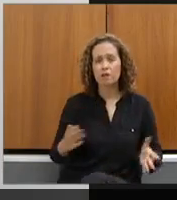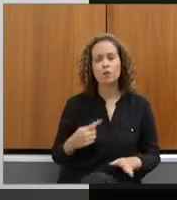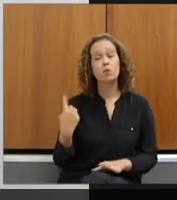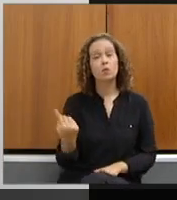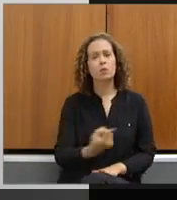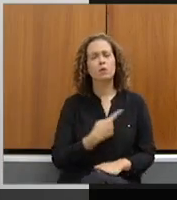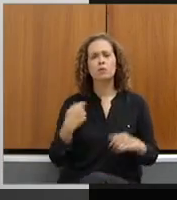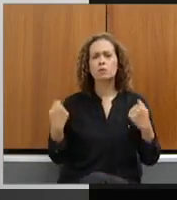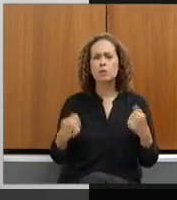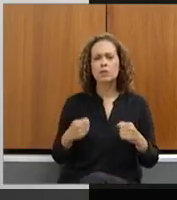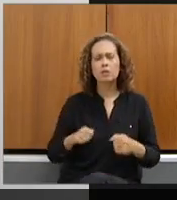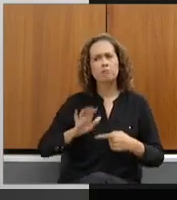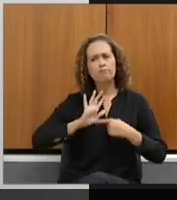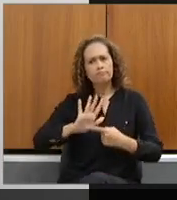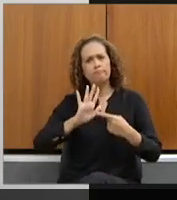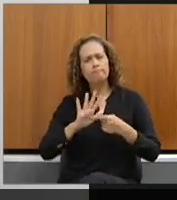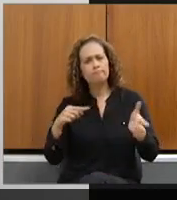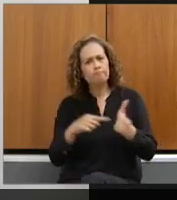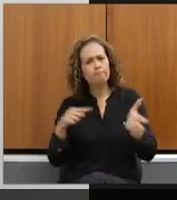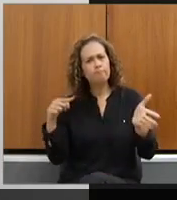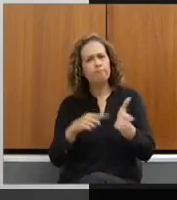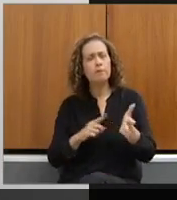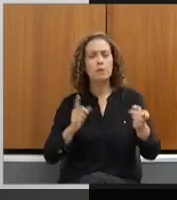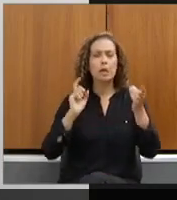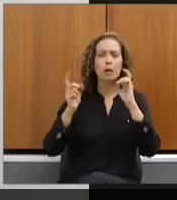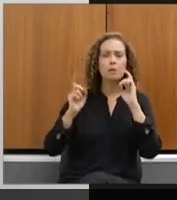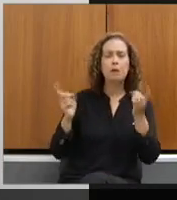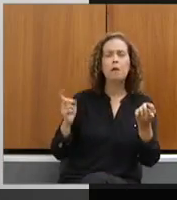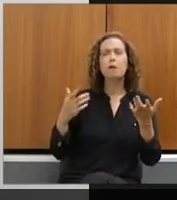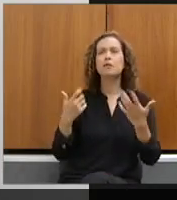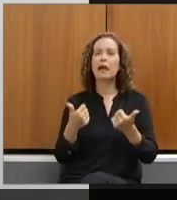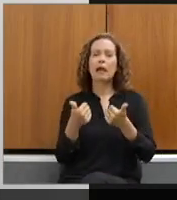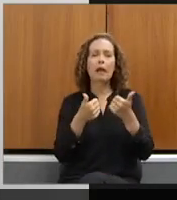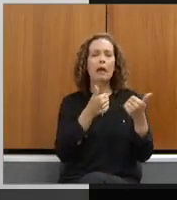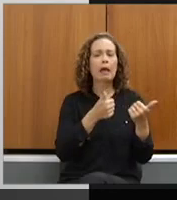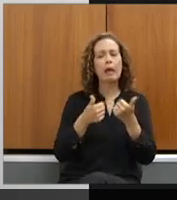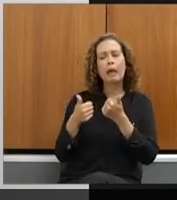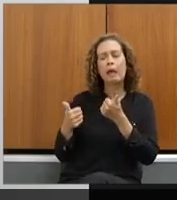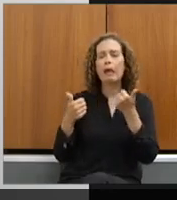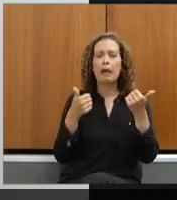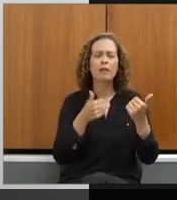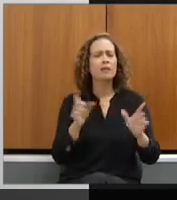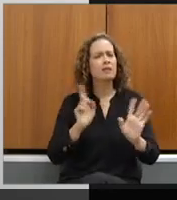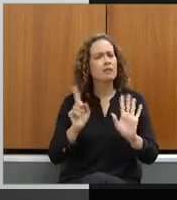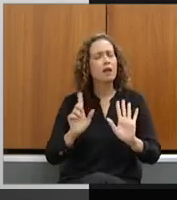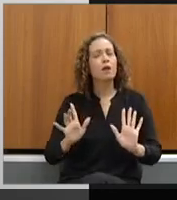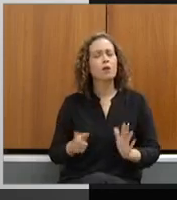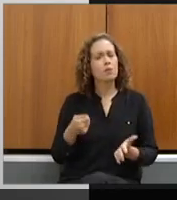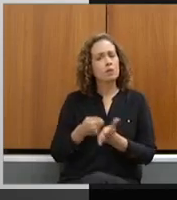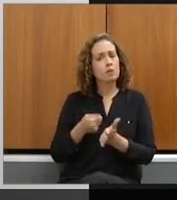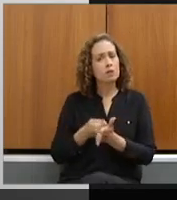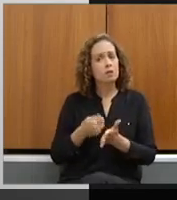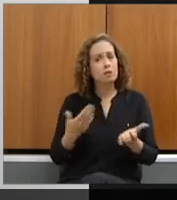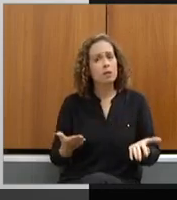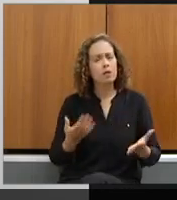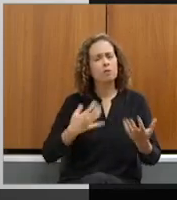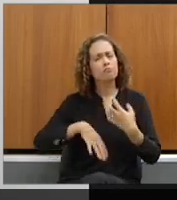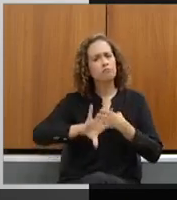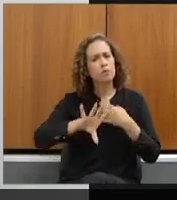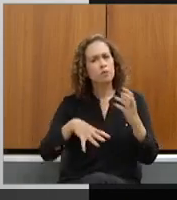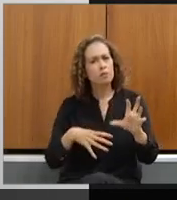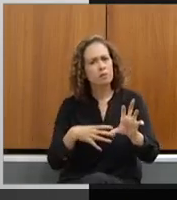pode ficar passando pano nessas reuniões nessas audiência eu não sou obrigação é uma questão de compaixão